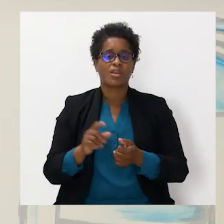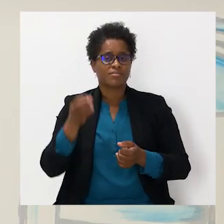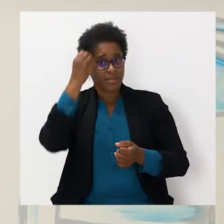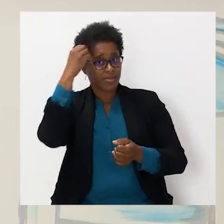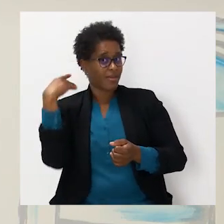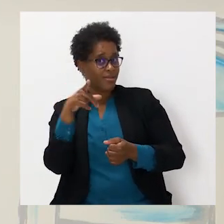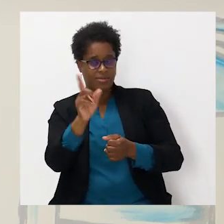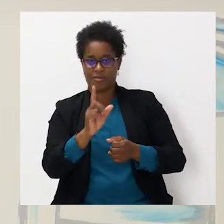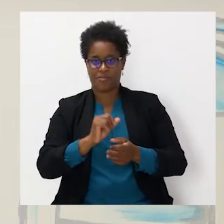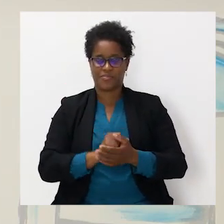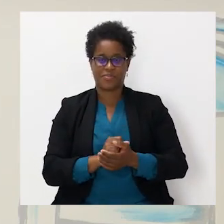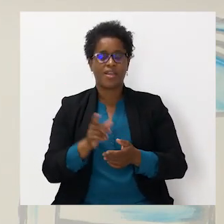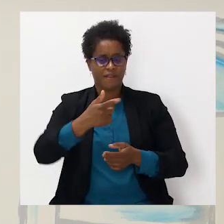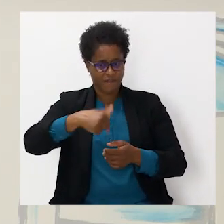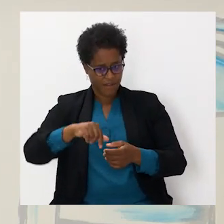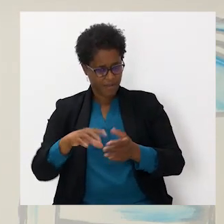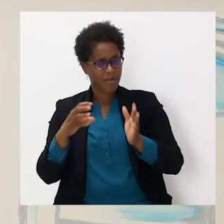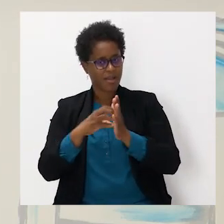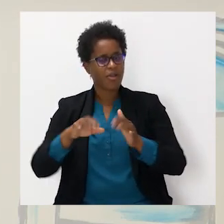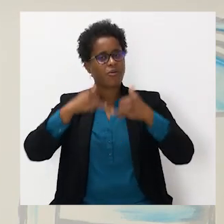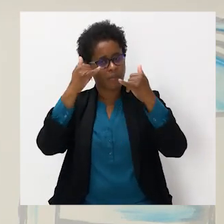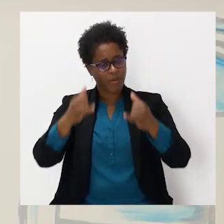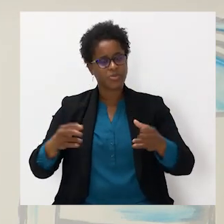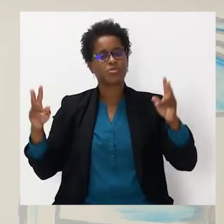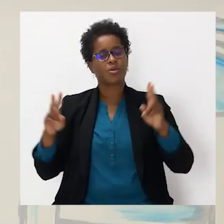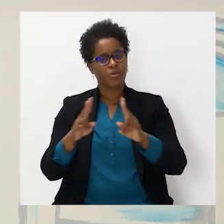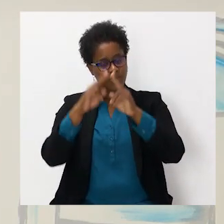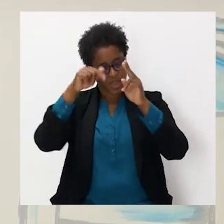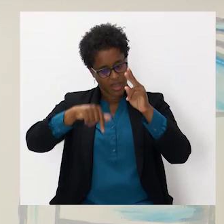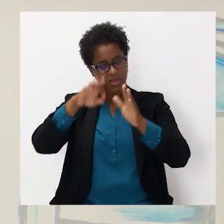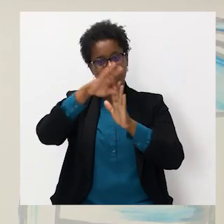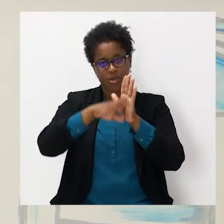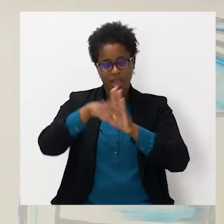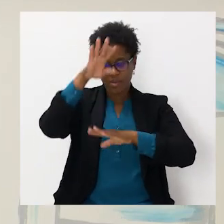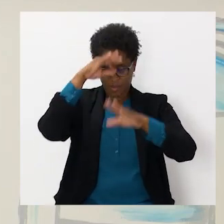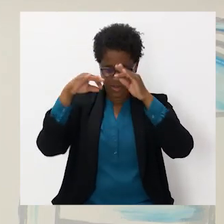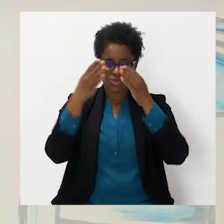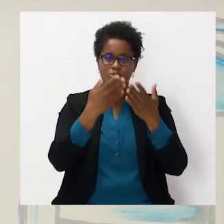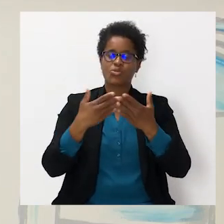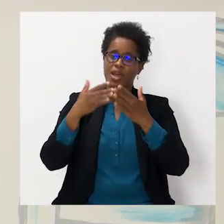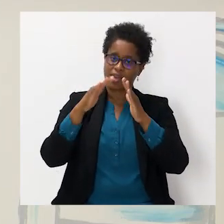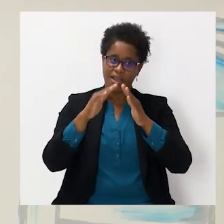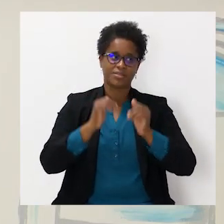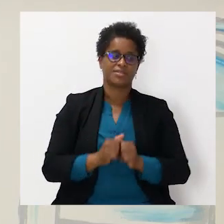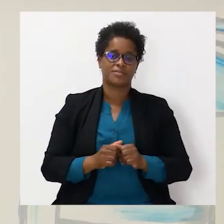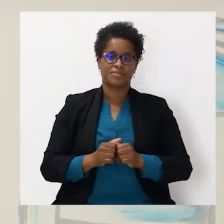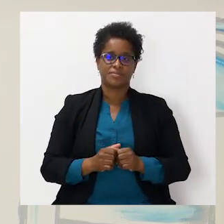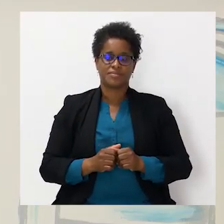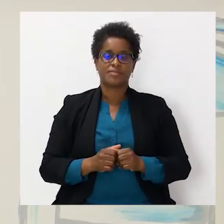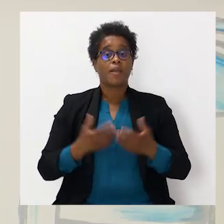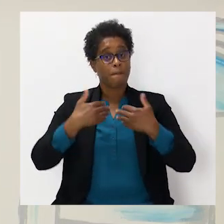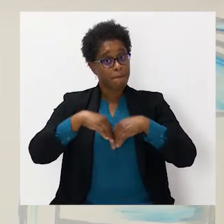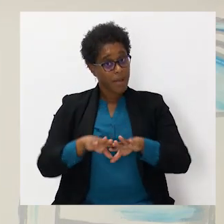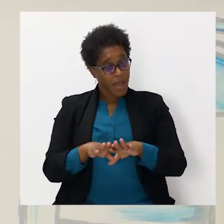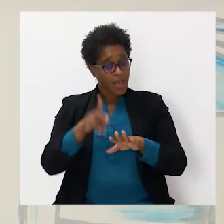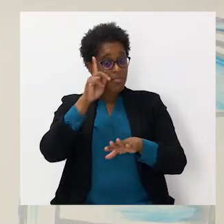se esqueçam, vamos marcar um próximo encontro aqui no programa Aprender e Estudar em Casa.